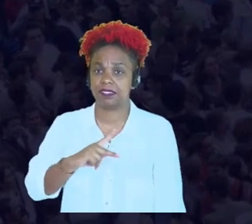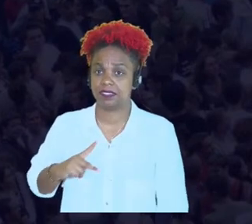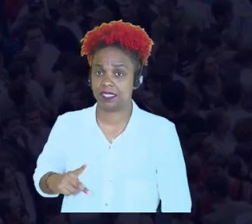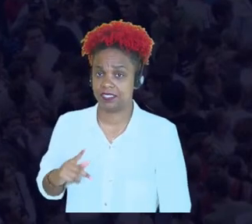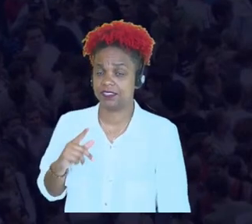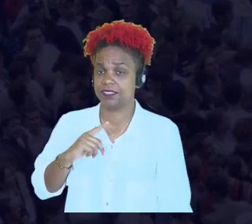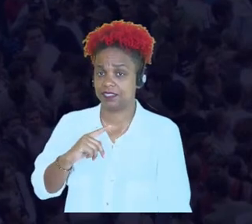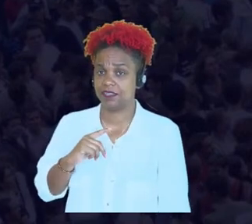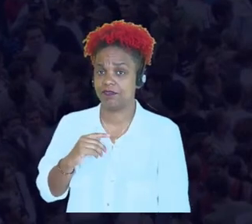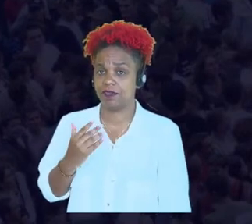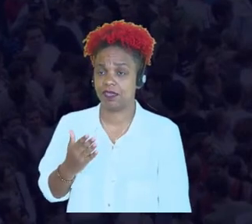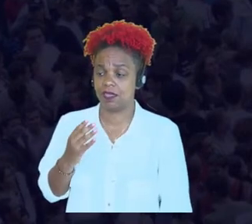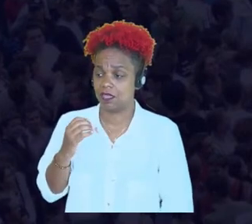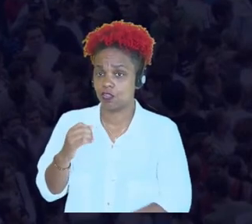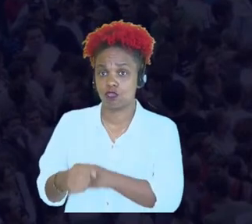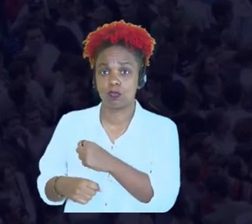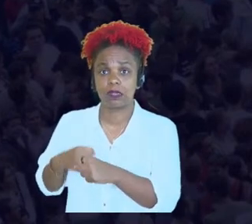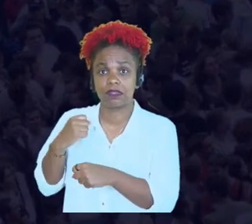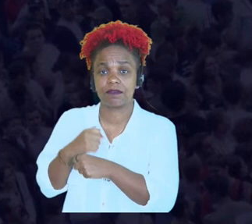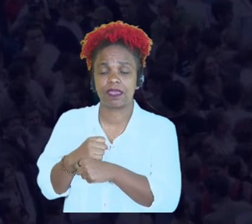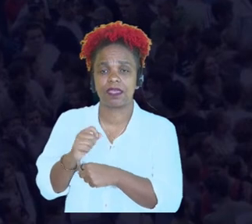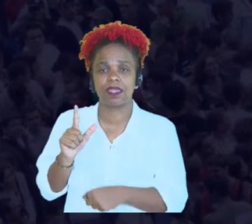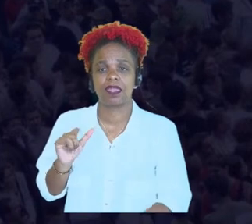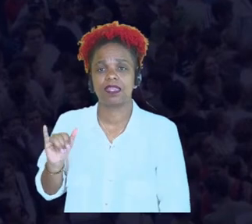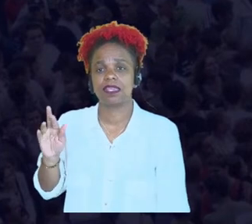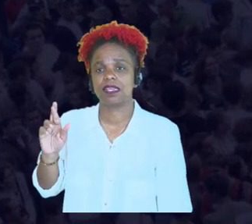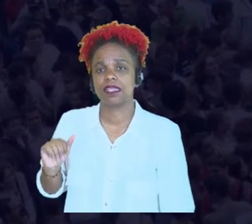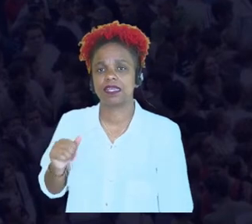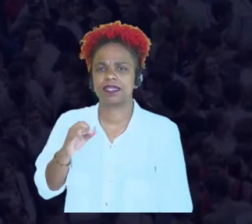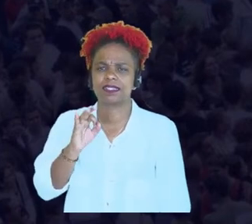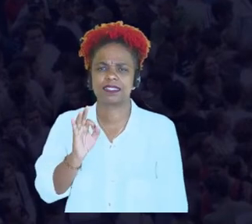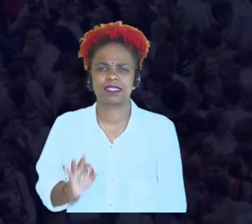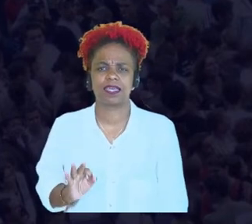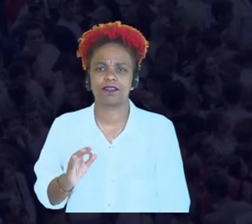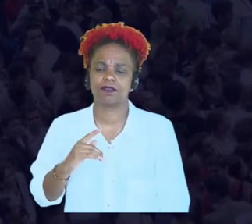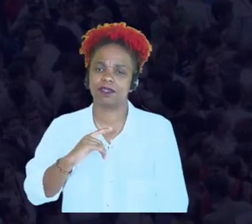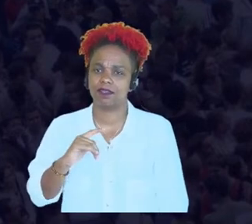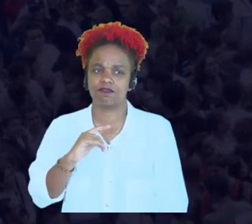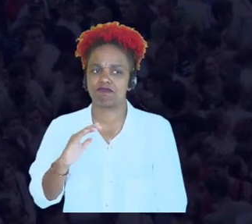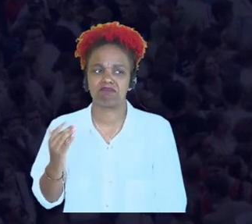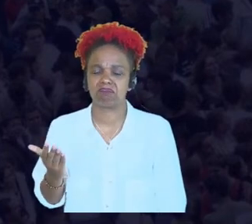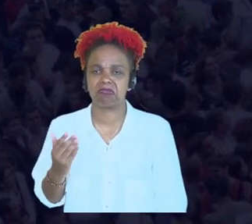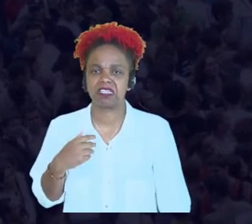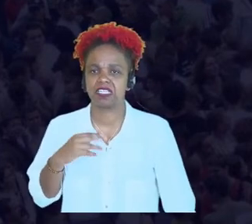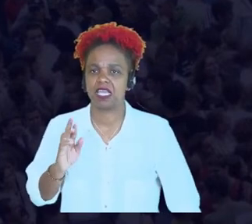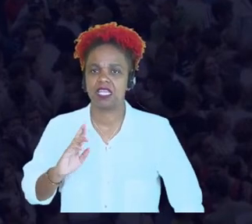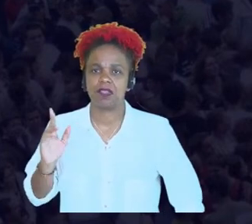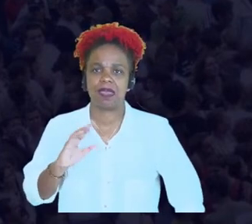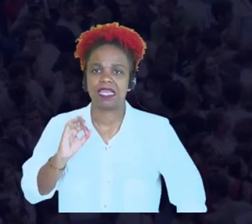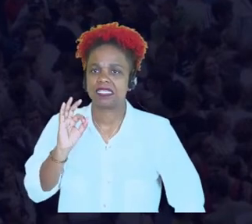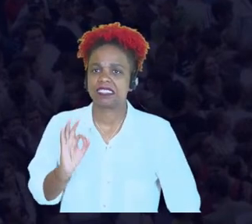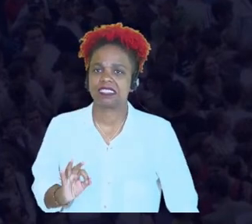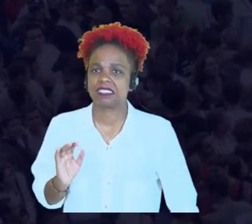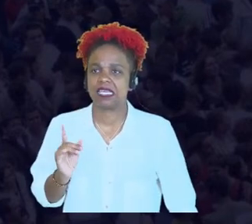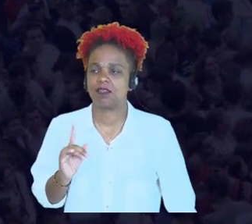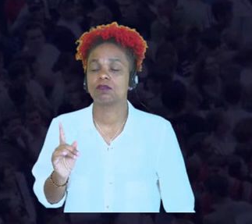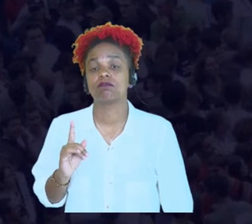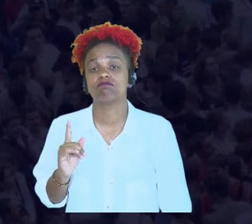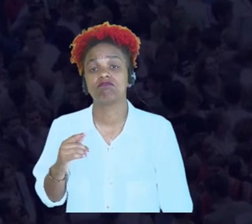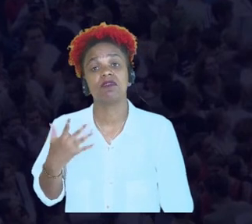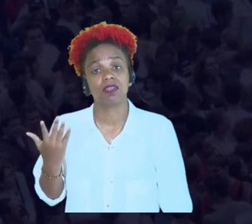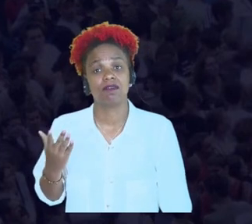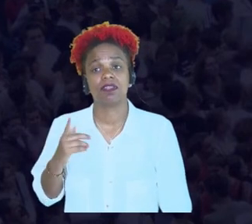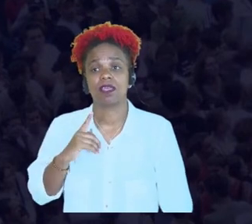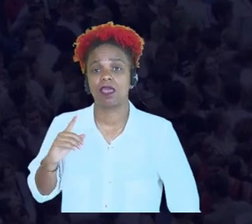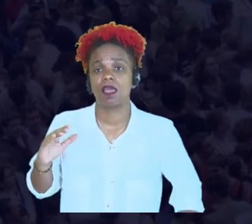que vai ser ano que vem. Lira está dando como certo, não entendo que a vitória de Lira seja certa. Né? Vai ter